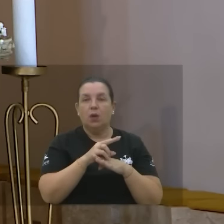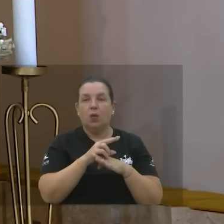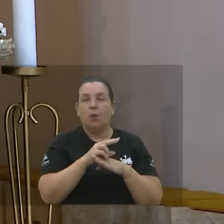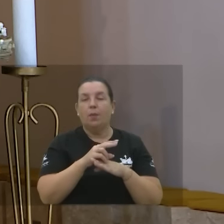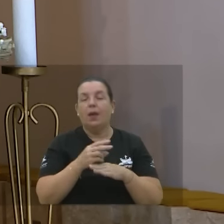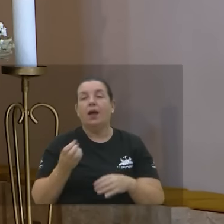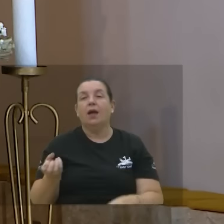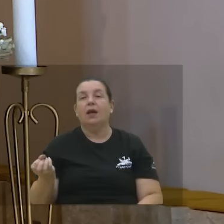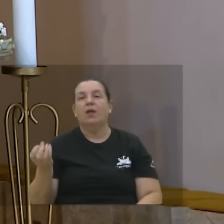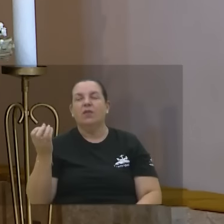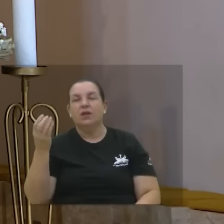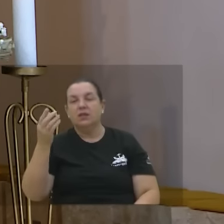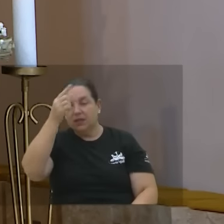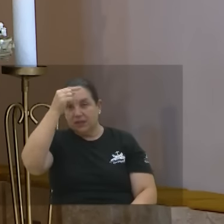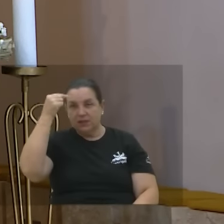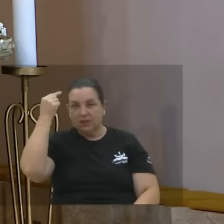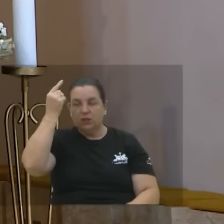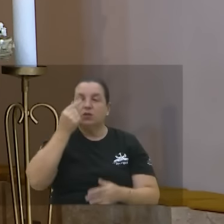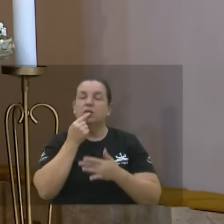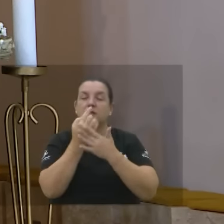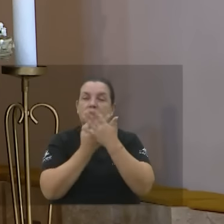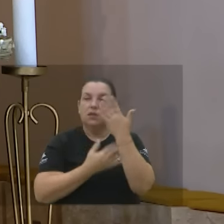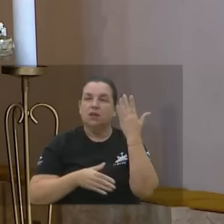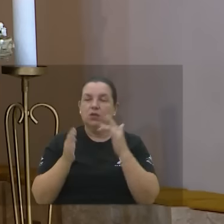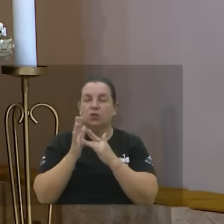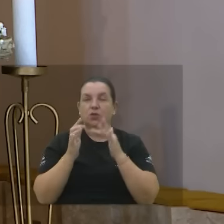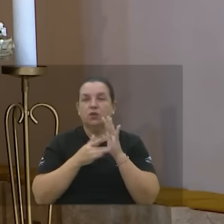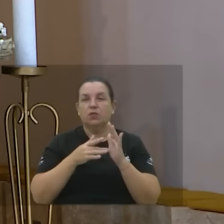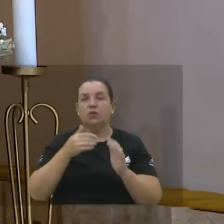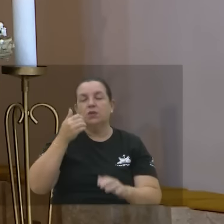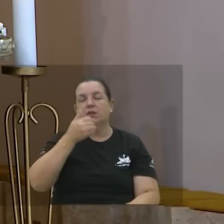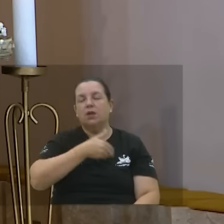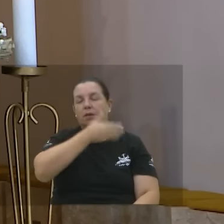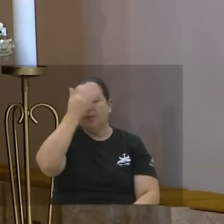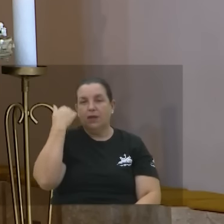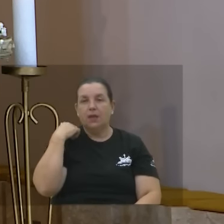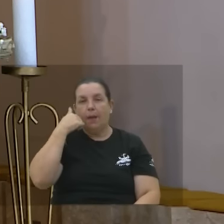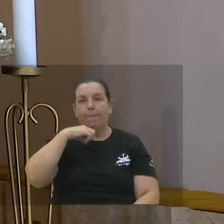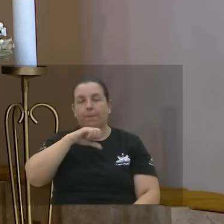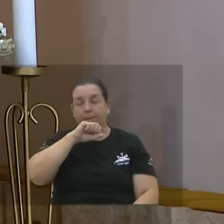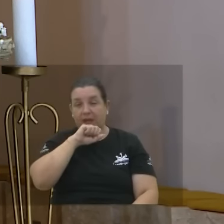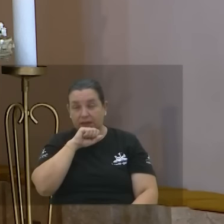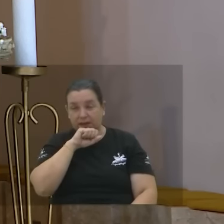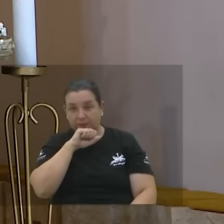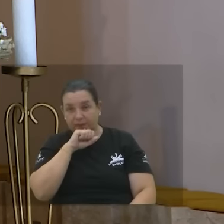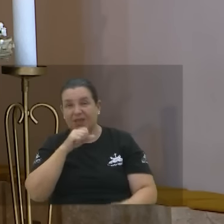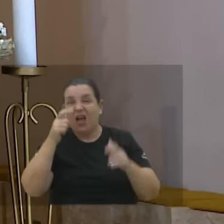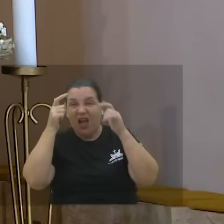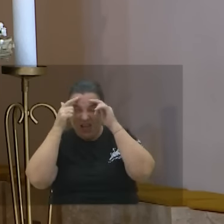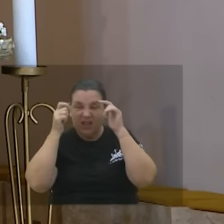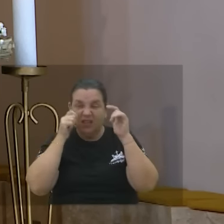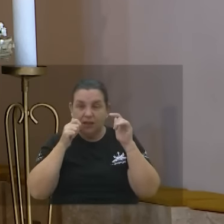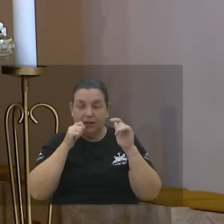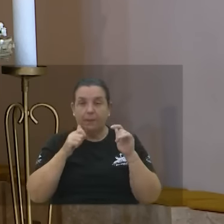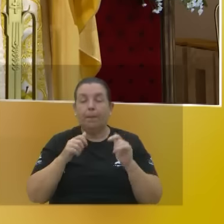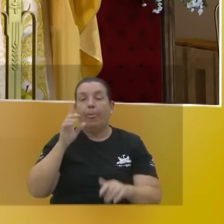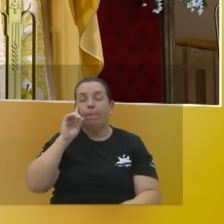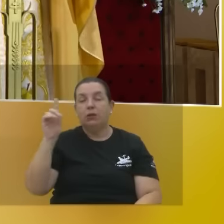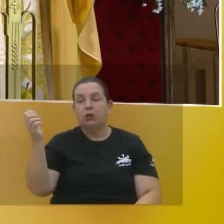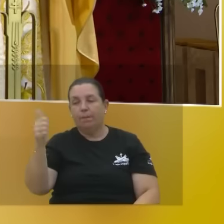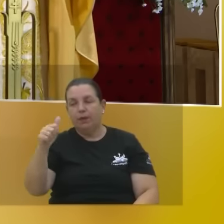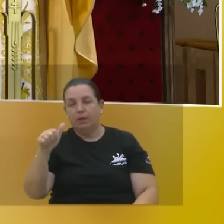Santuário Santíssimo Sangue de Jesus e Maria Mãe de Schoenstatt, saindo dia 1º de outubro,